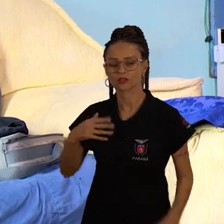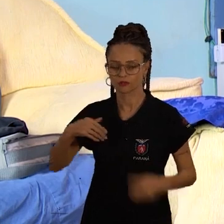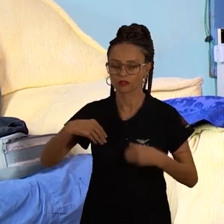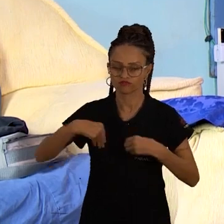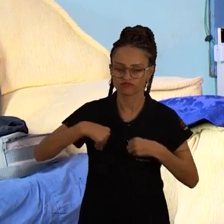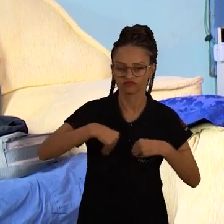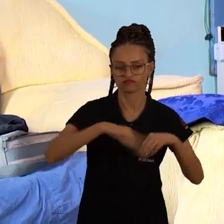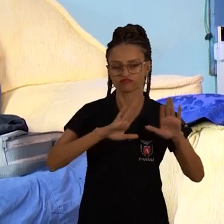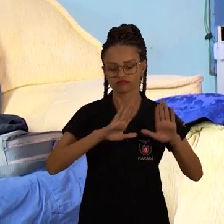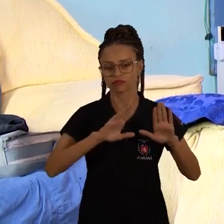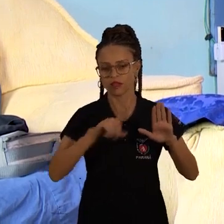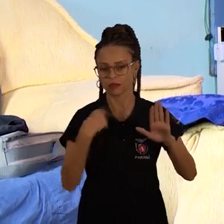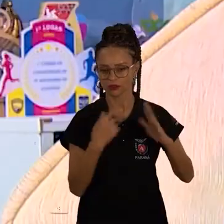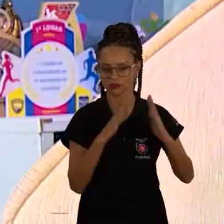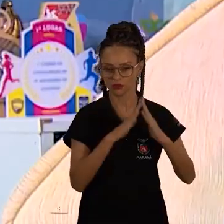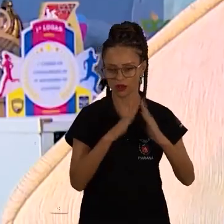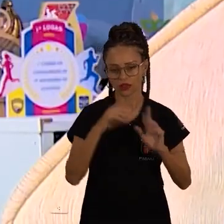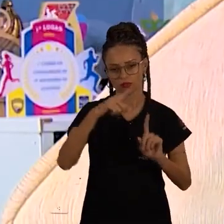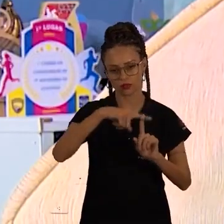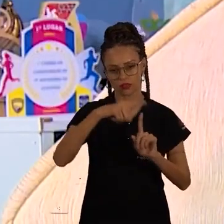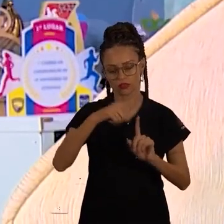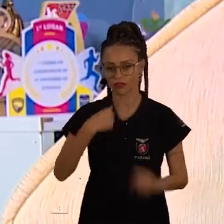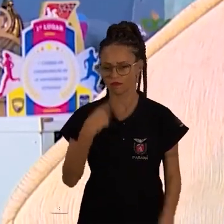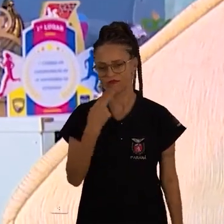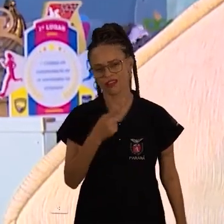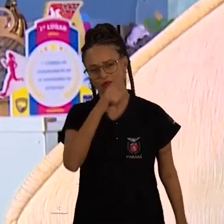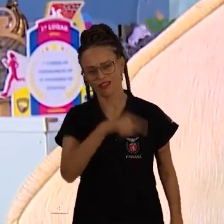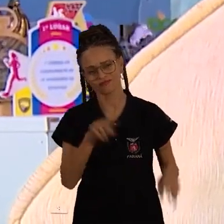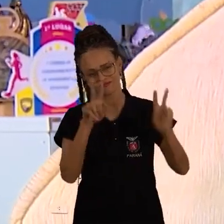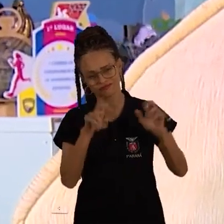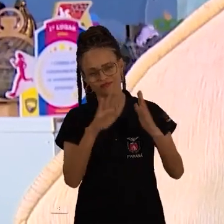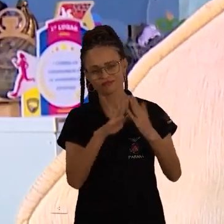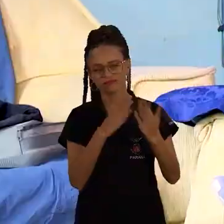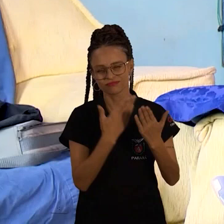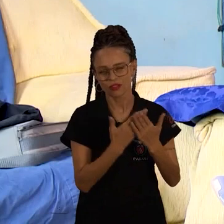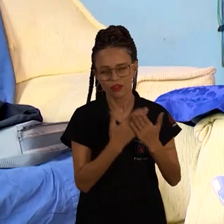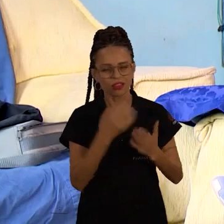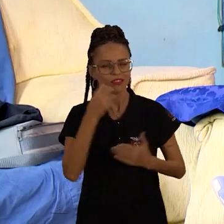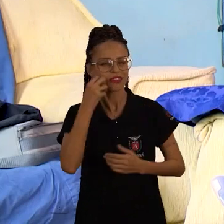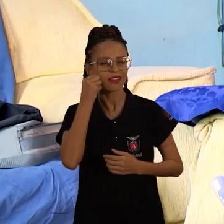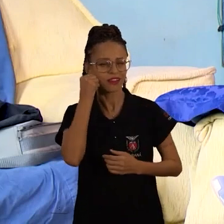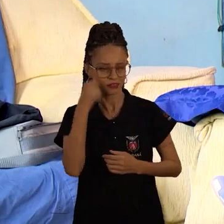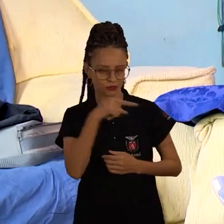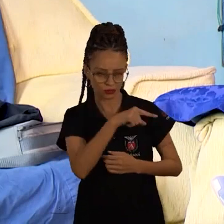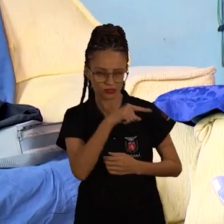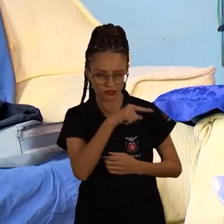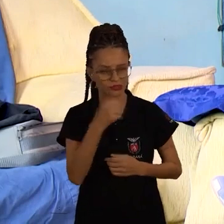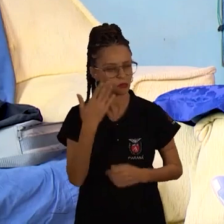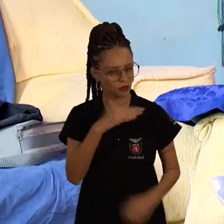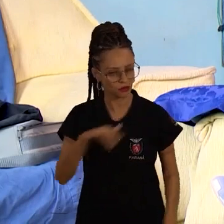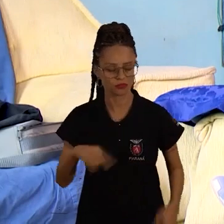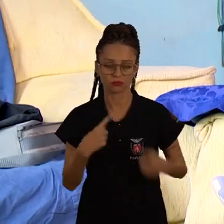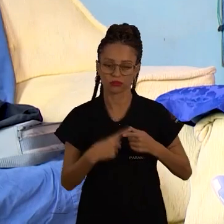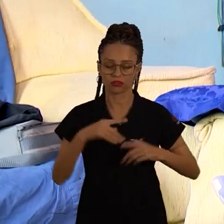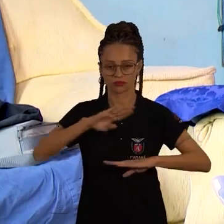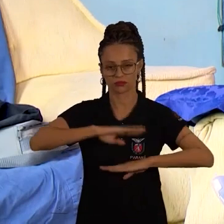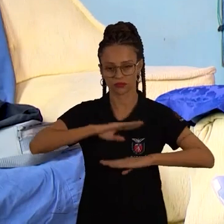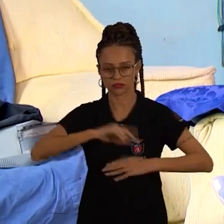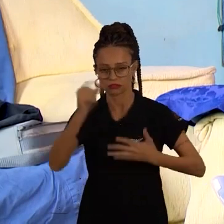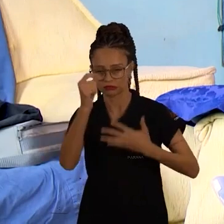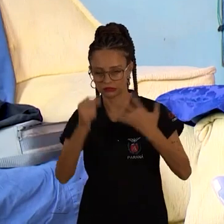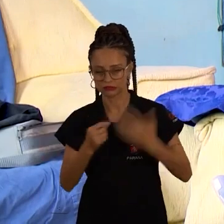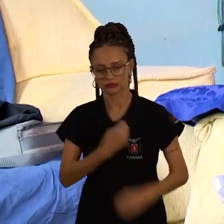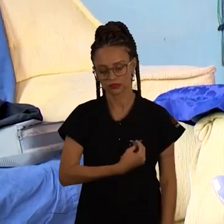trazer nós para morar em Toledo. Eu falo que era um orfanato, né? Porque como as condições de vida era